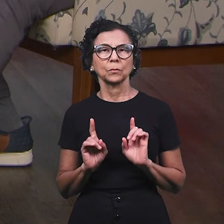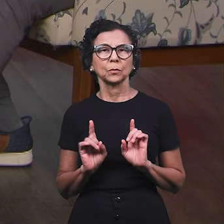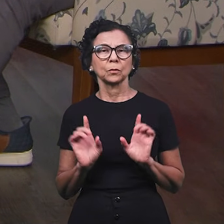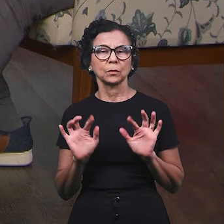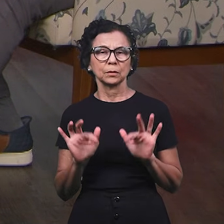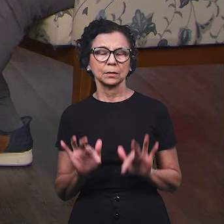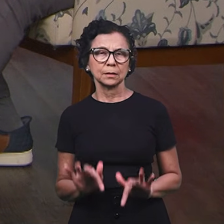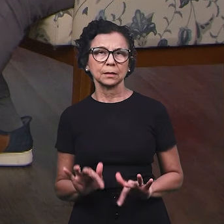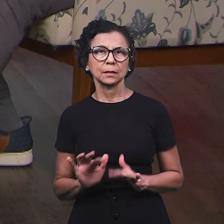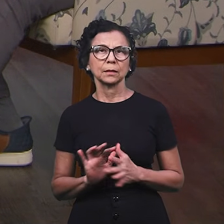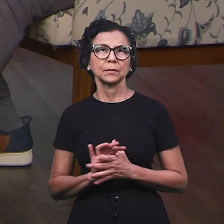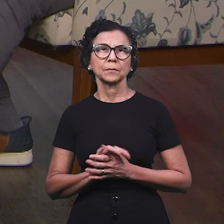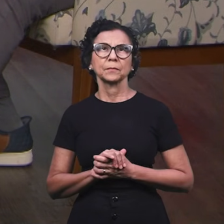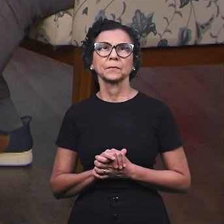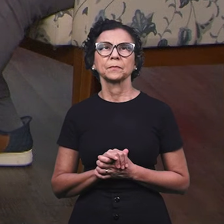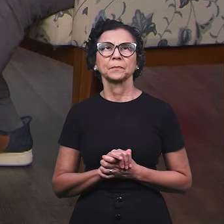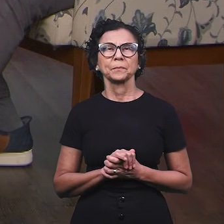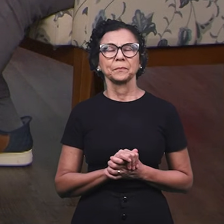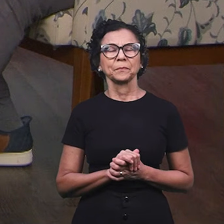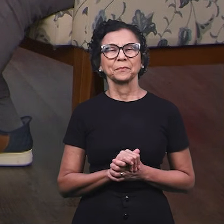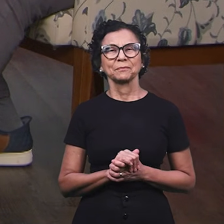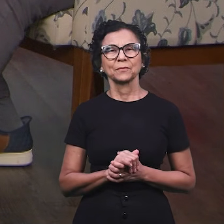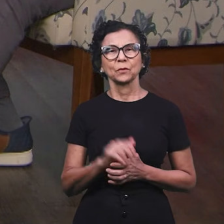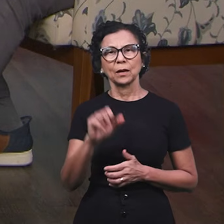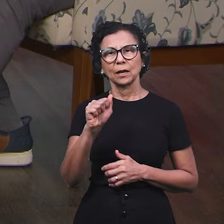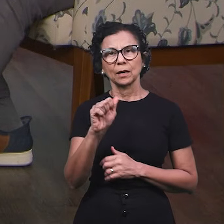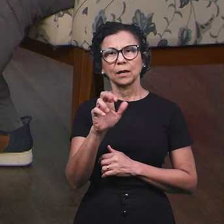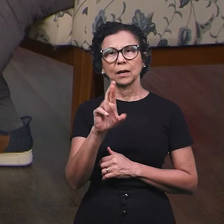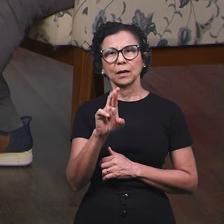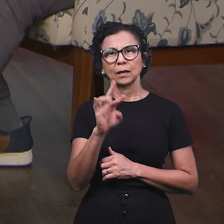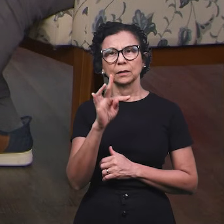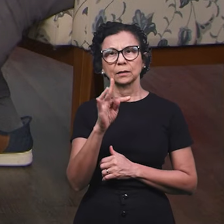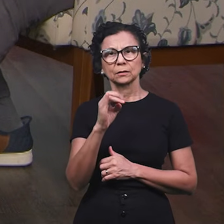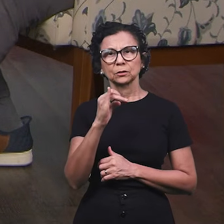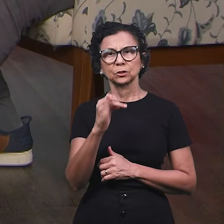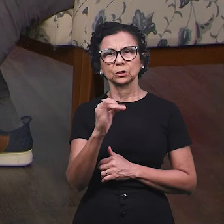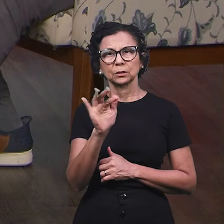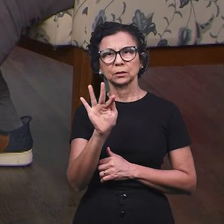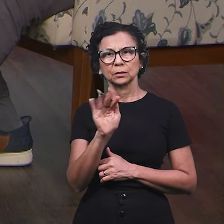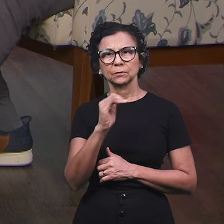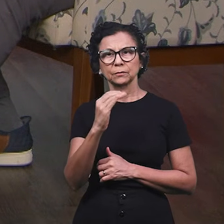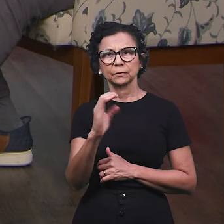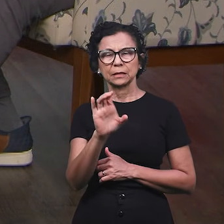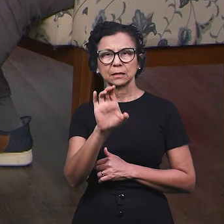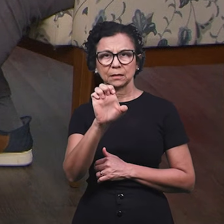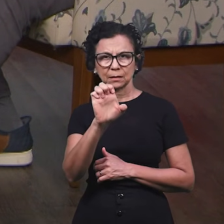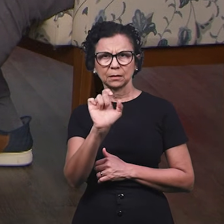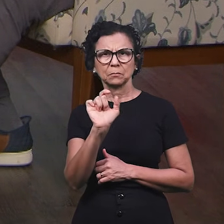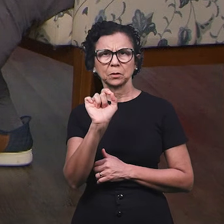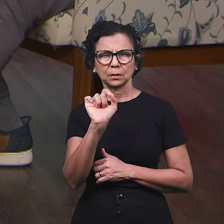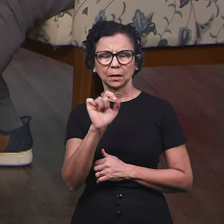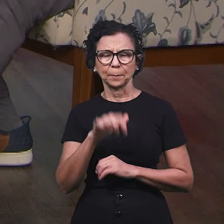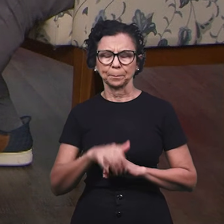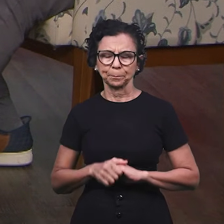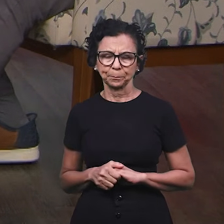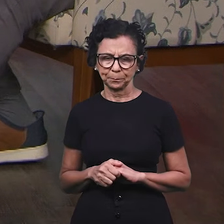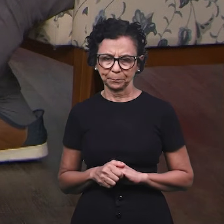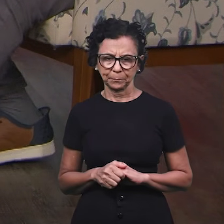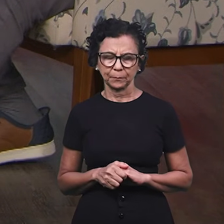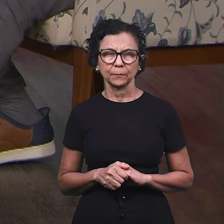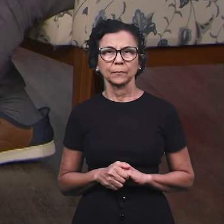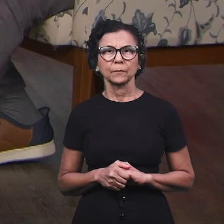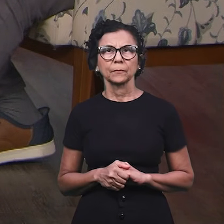artifício, né? Artífice. Artífice. Que foi, o que acontece? No